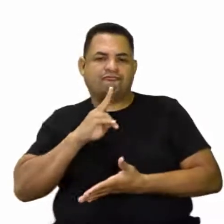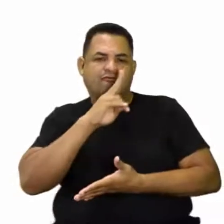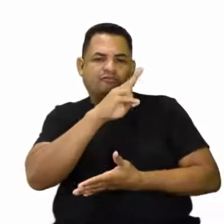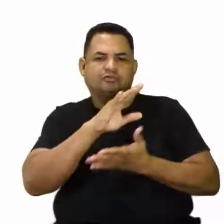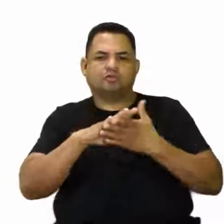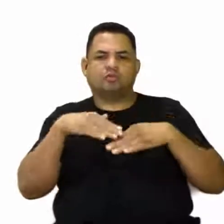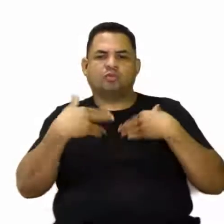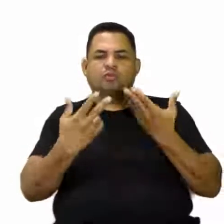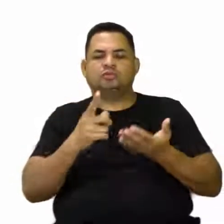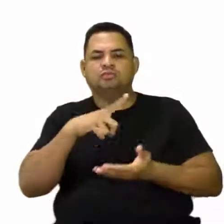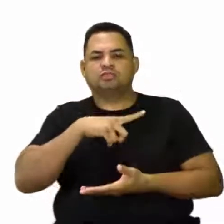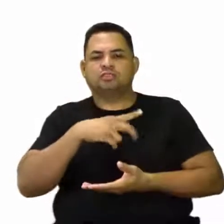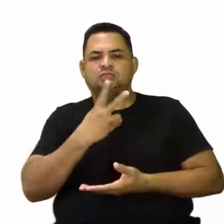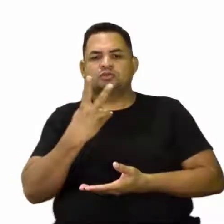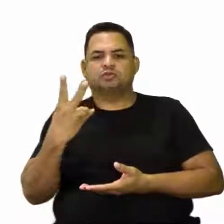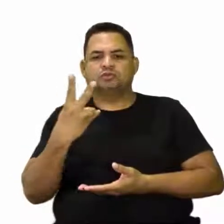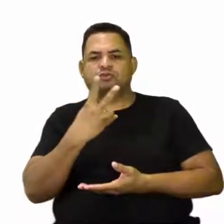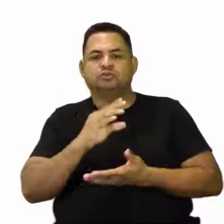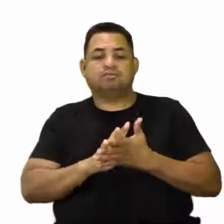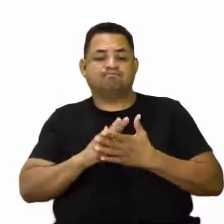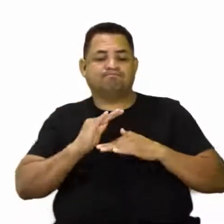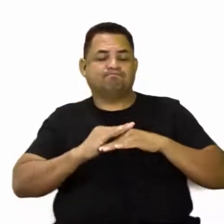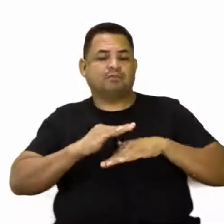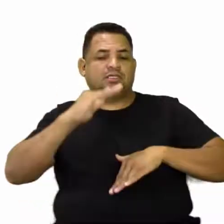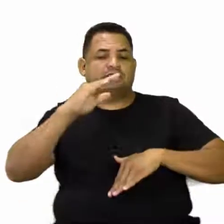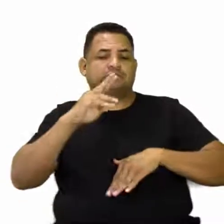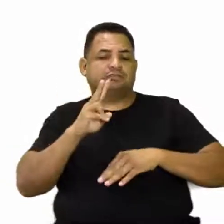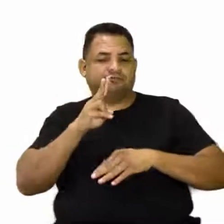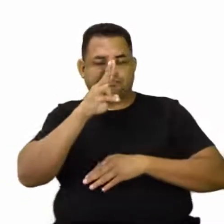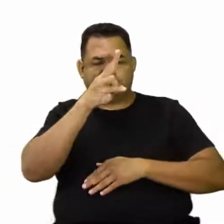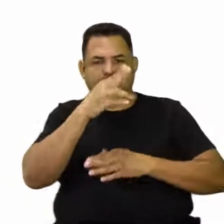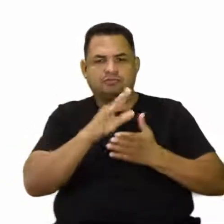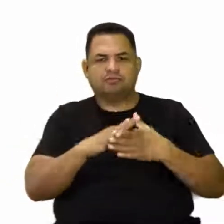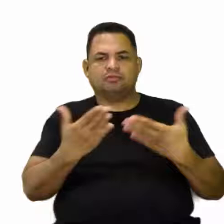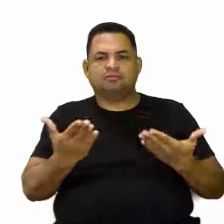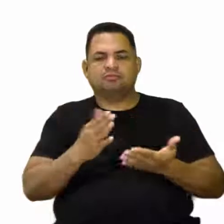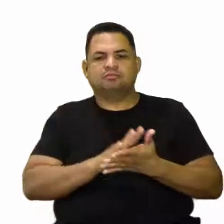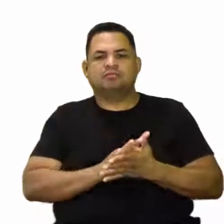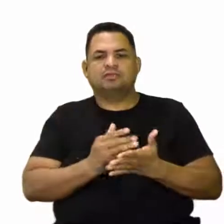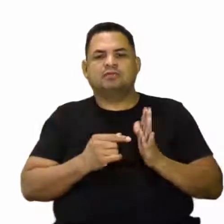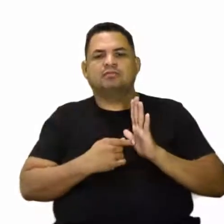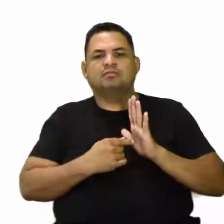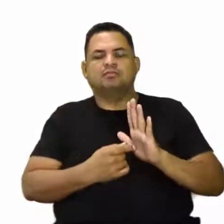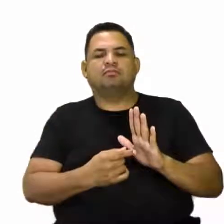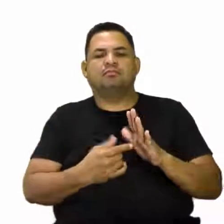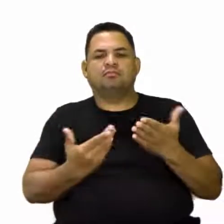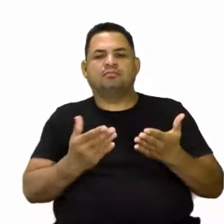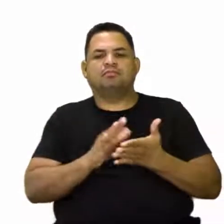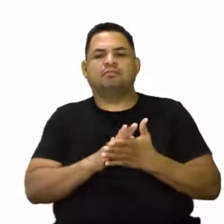ele tem 2, ele vibra muito mais ainda. Para deixar bem claro para o meu